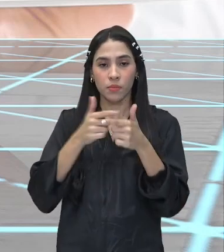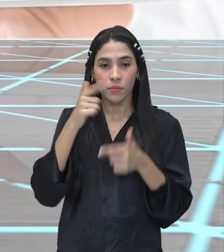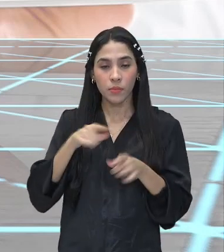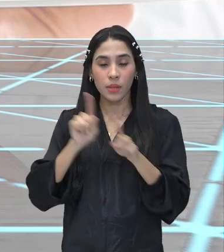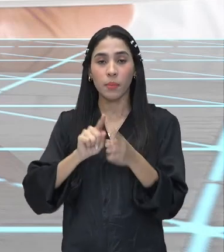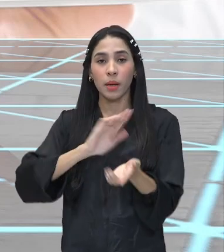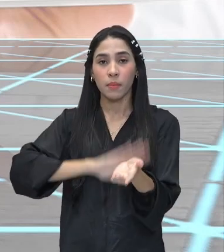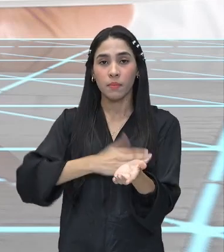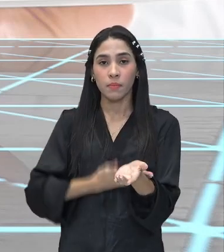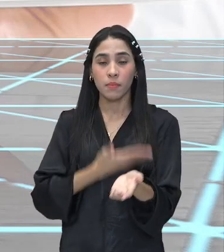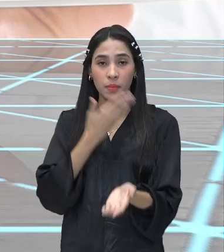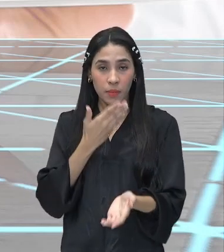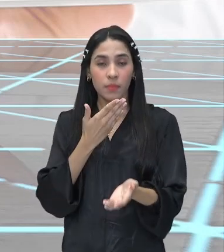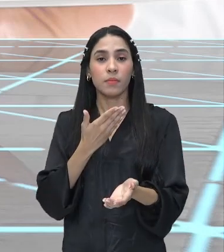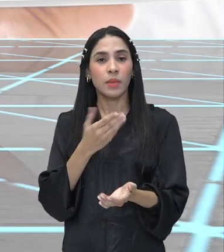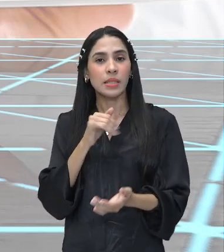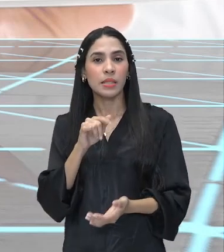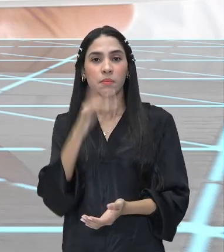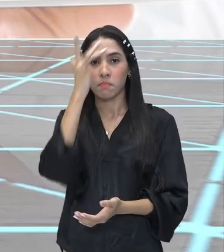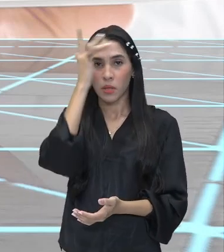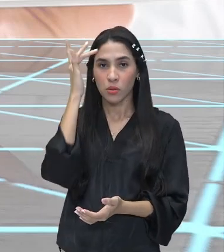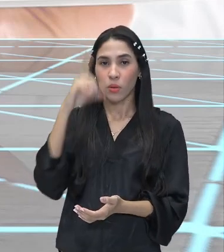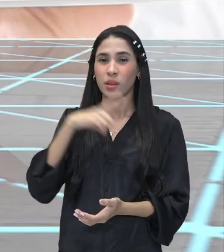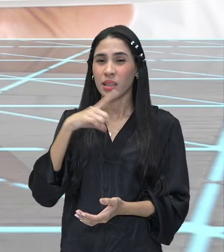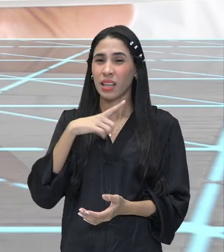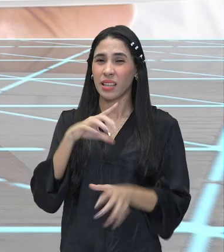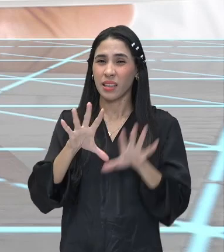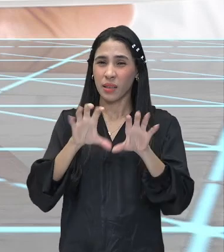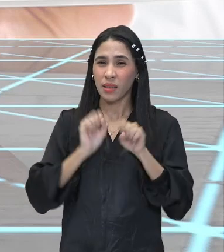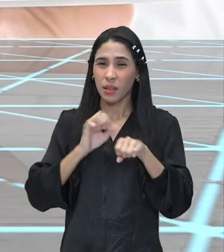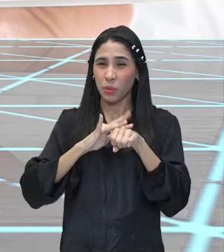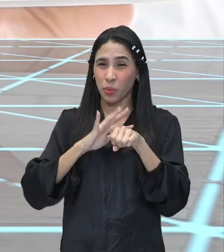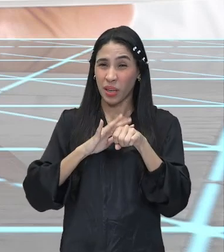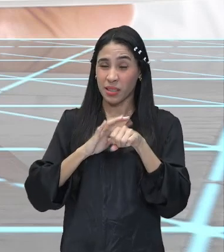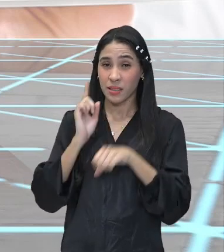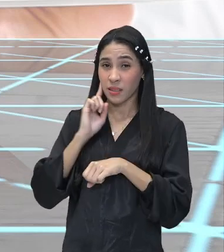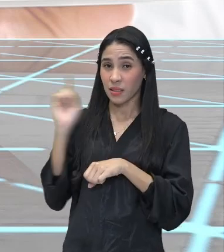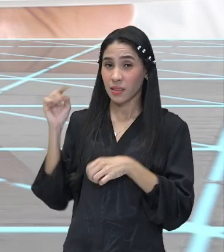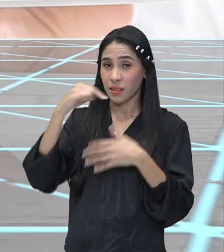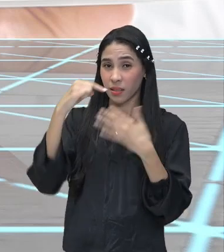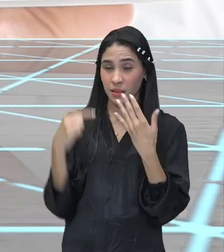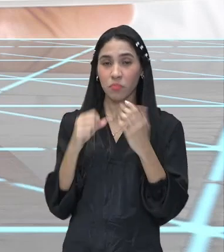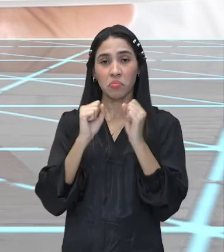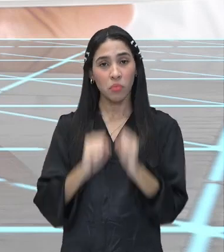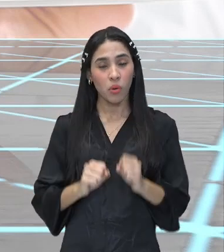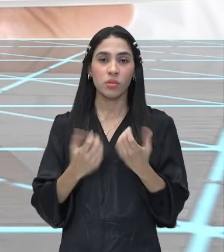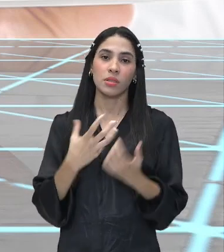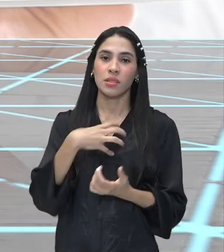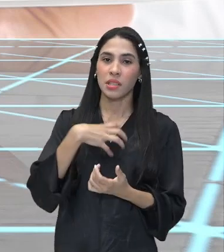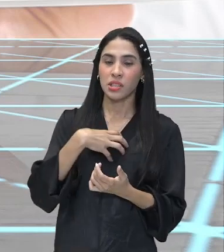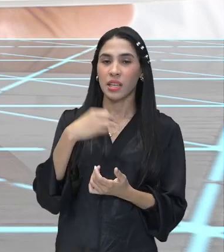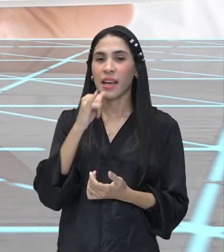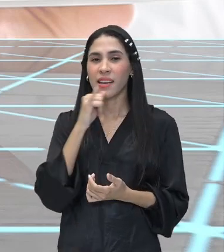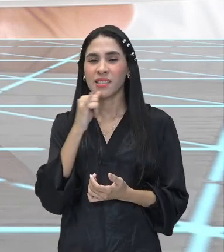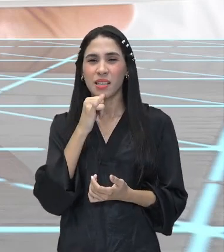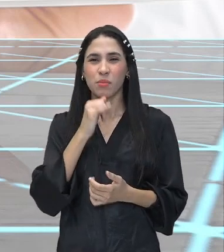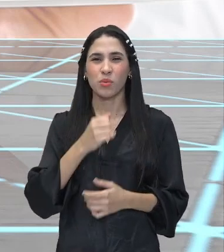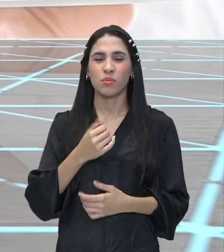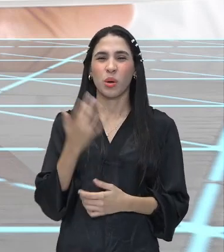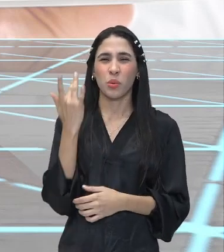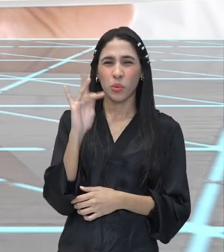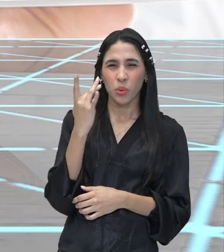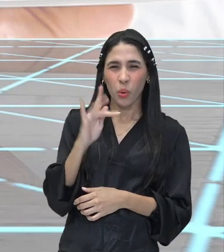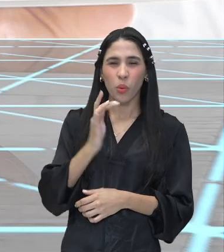hipertensão arterial. E uma pessoa que é acometida por uma dessas doenças pode sentir ali alguns sintomas, como dores no peito,